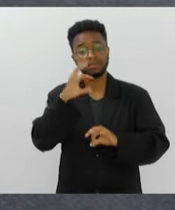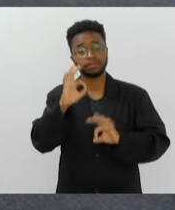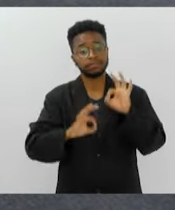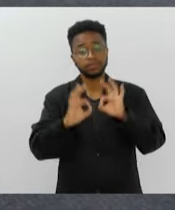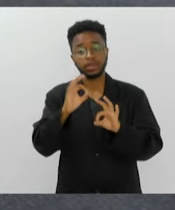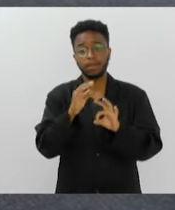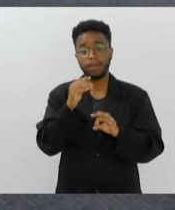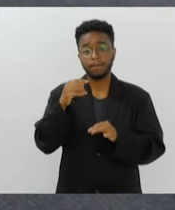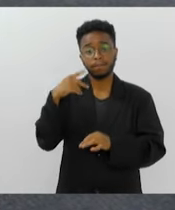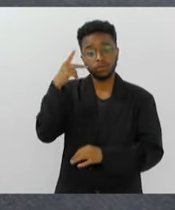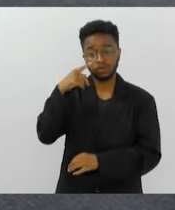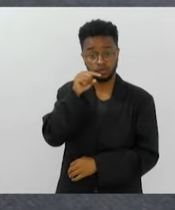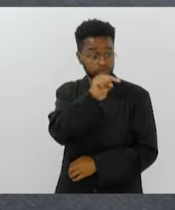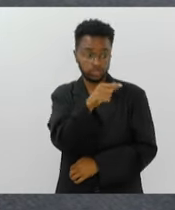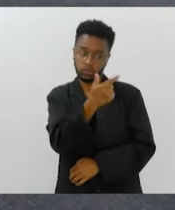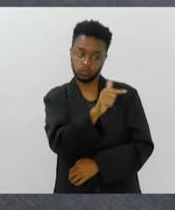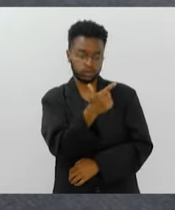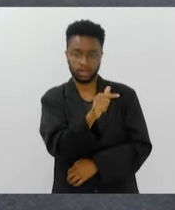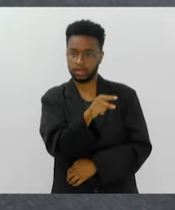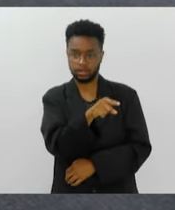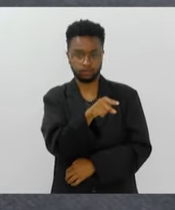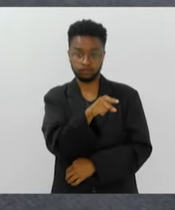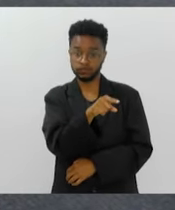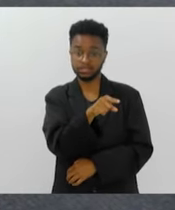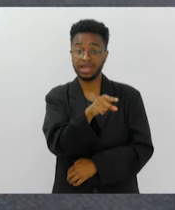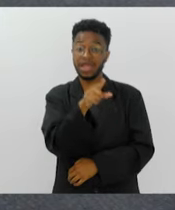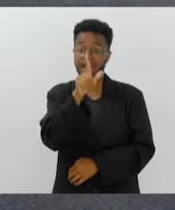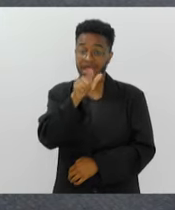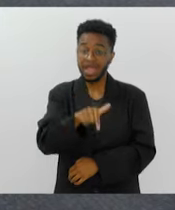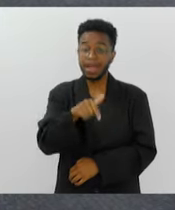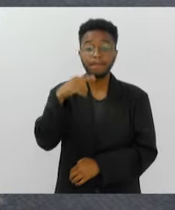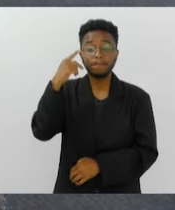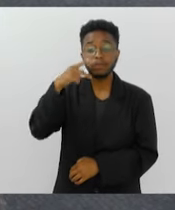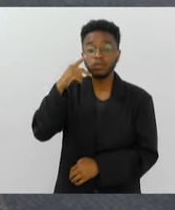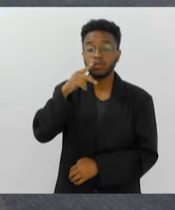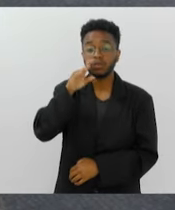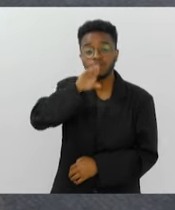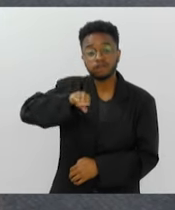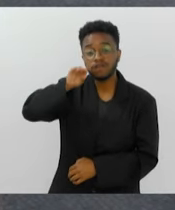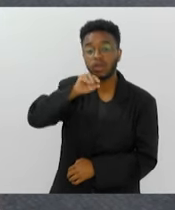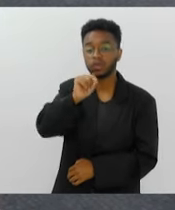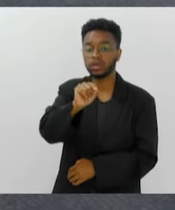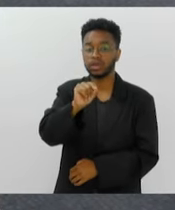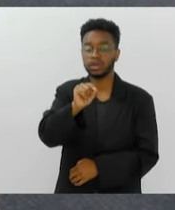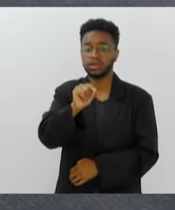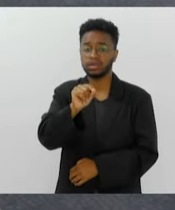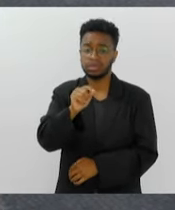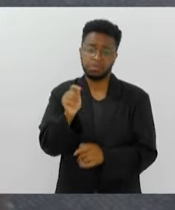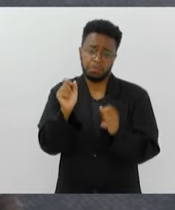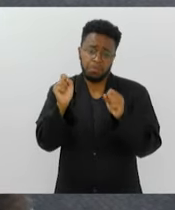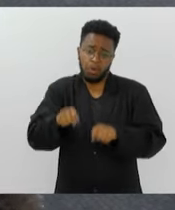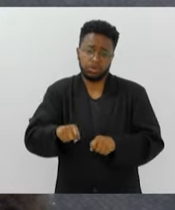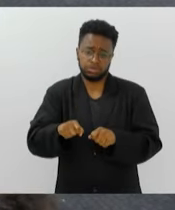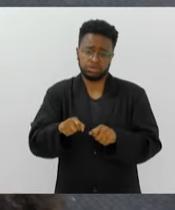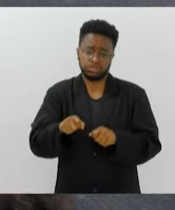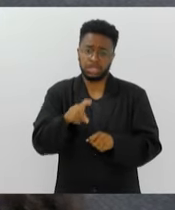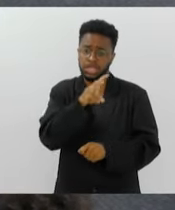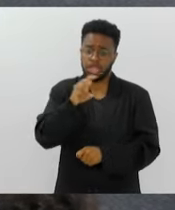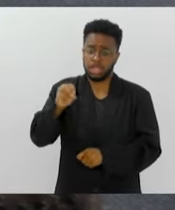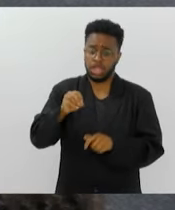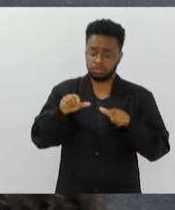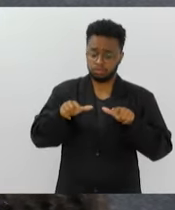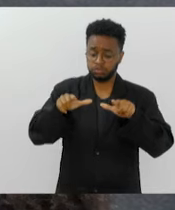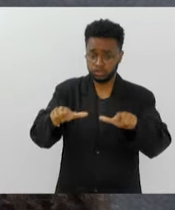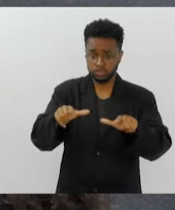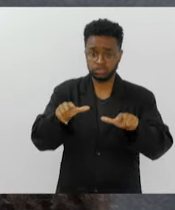você não tem você é politicamente falando você pode ter 500 diplomas só que